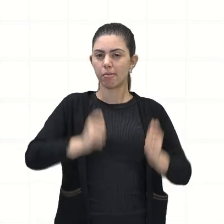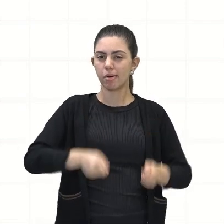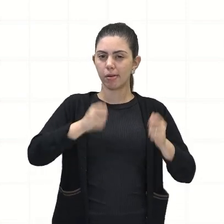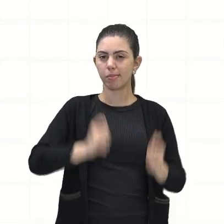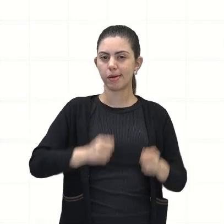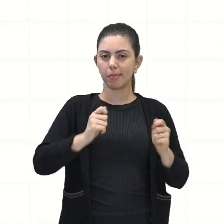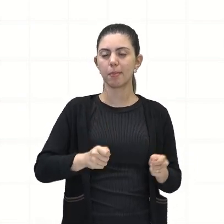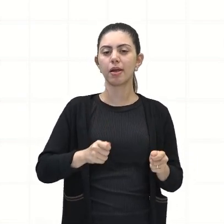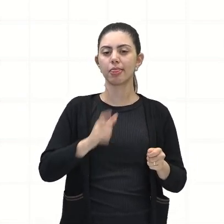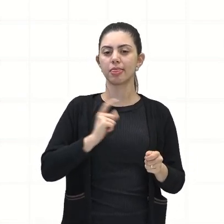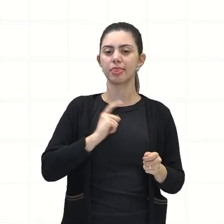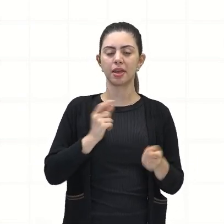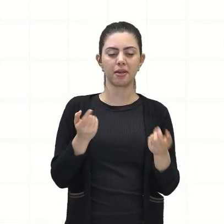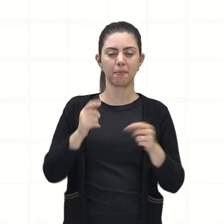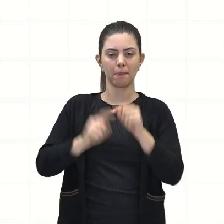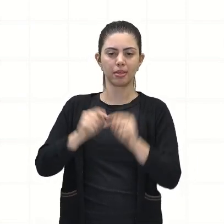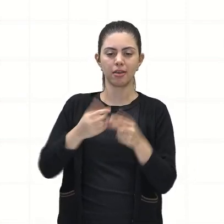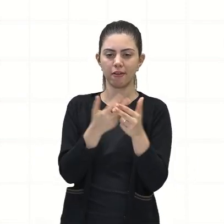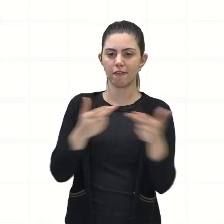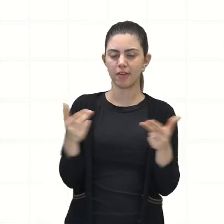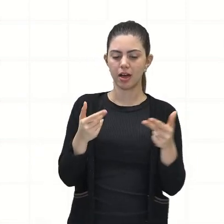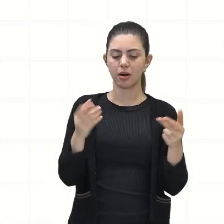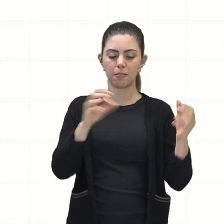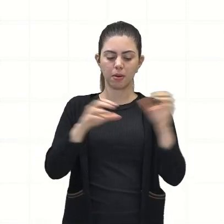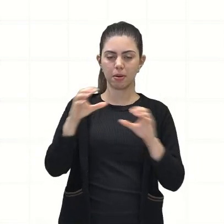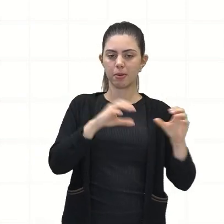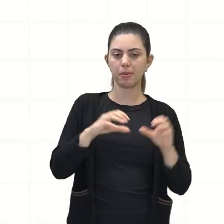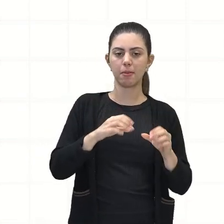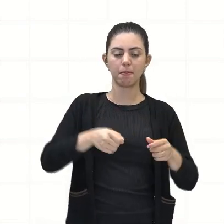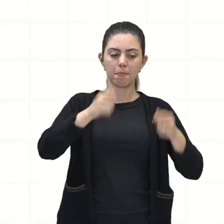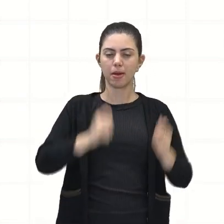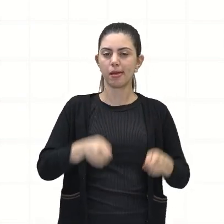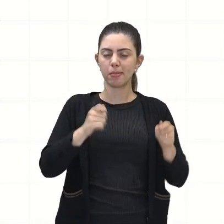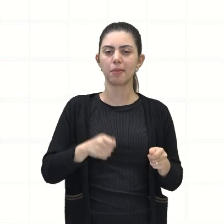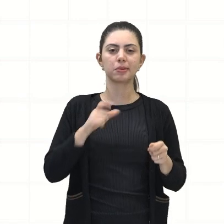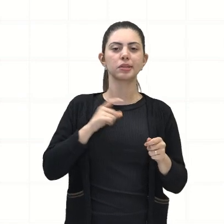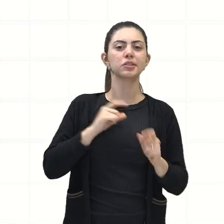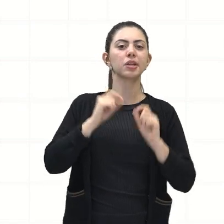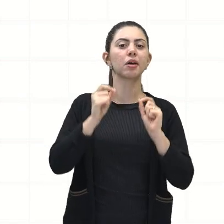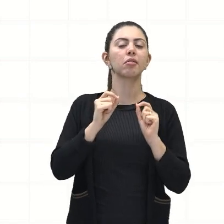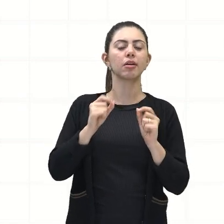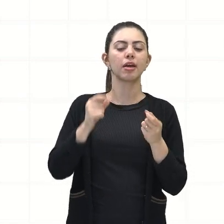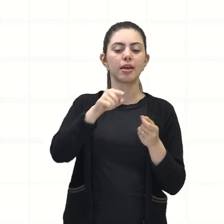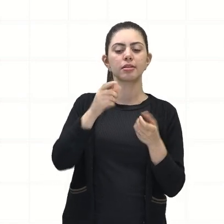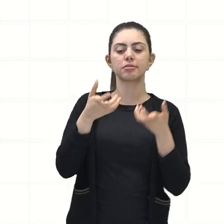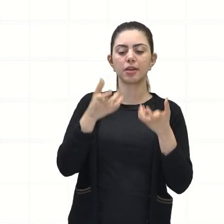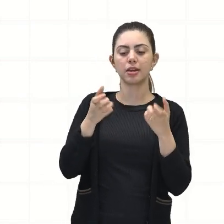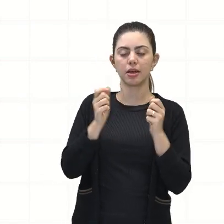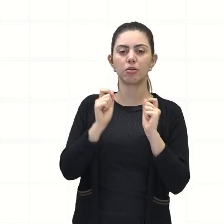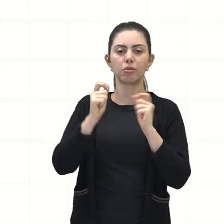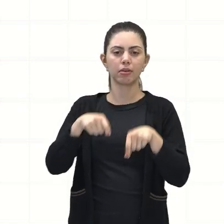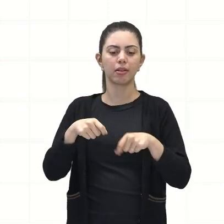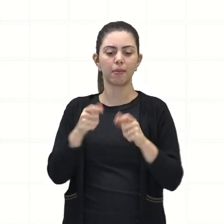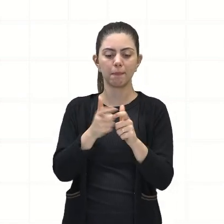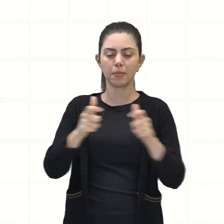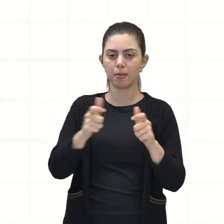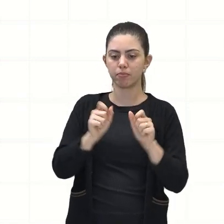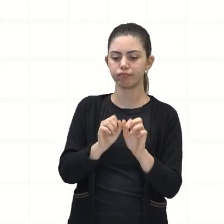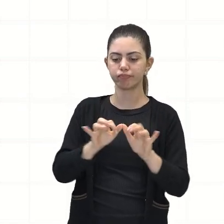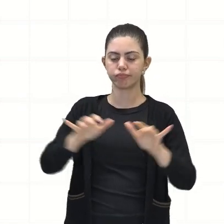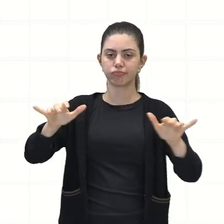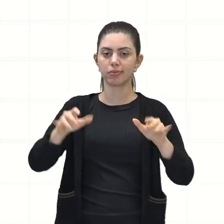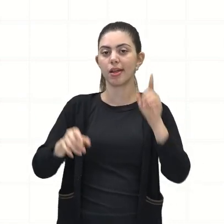seus aparatos indo em direção à exploração e expansão dos territórios